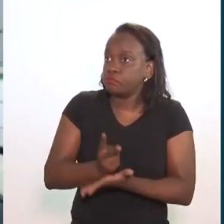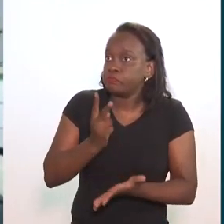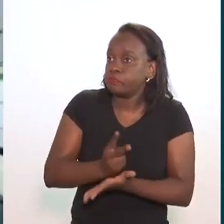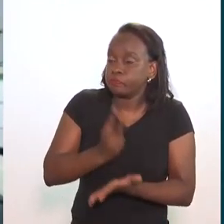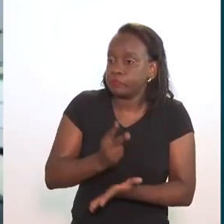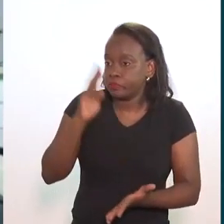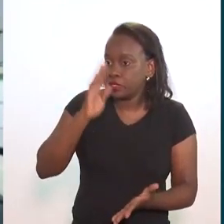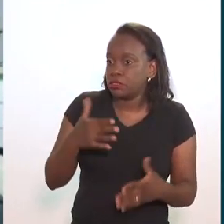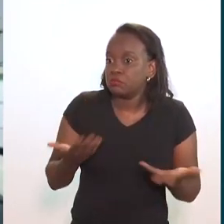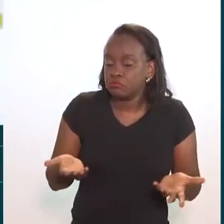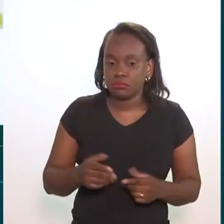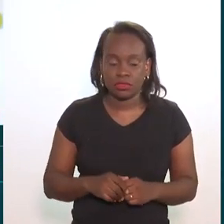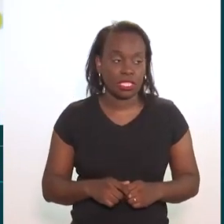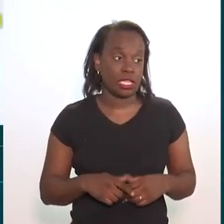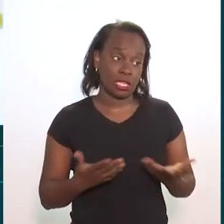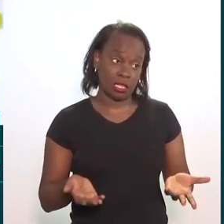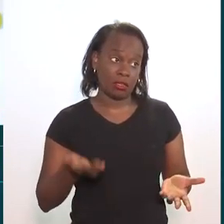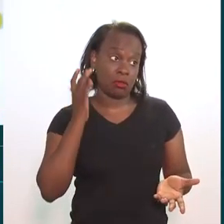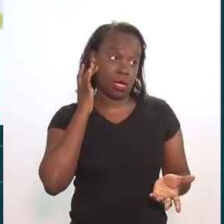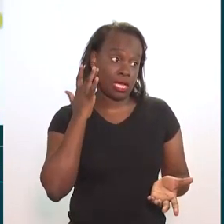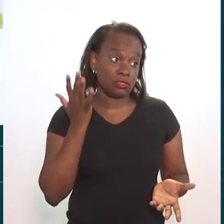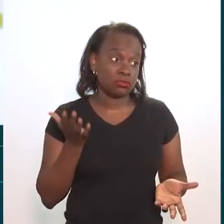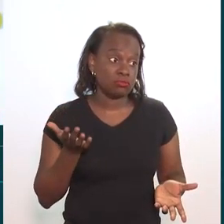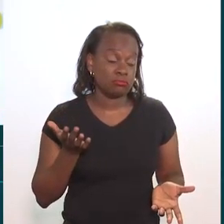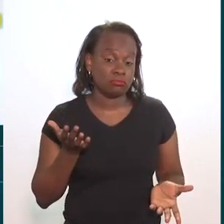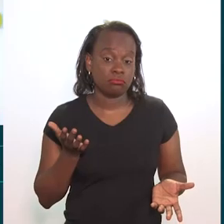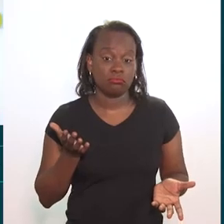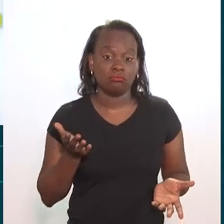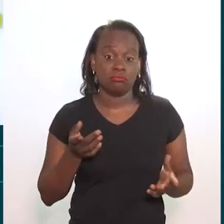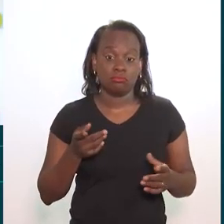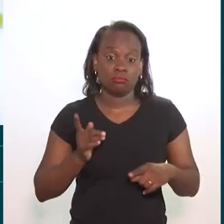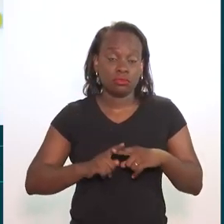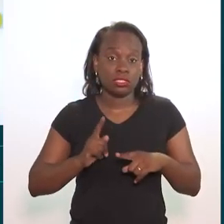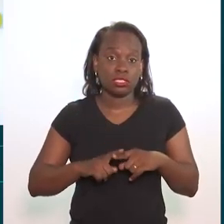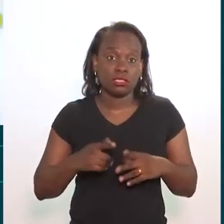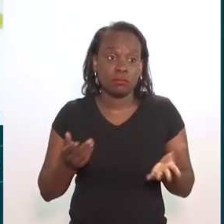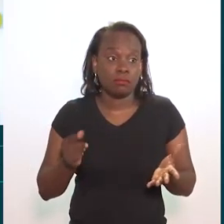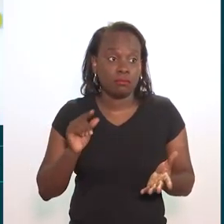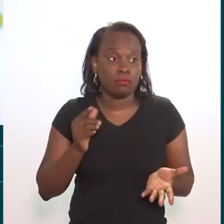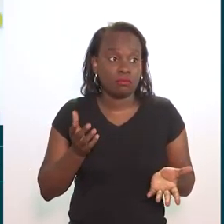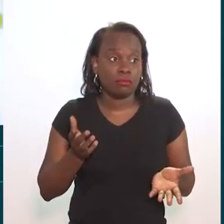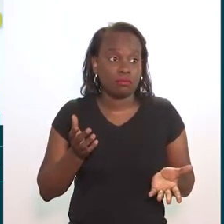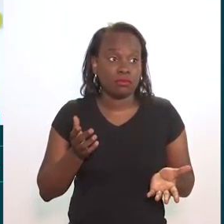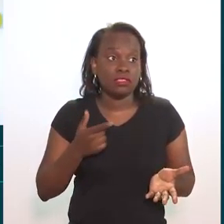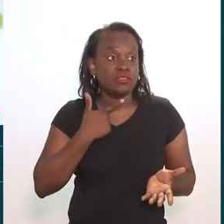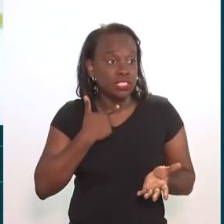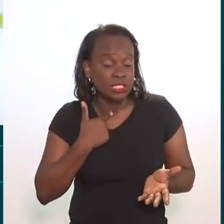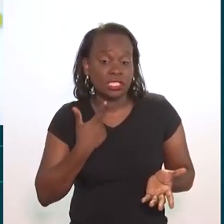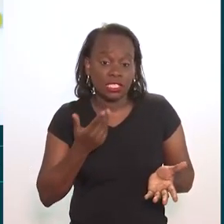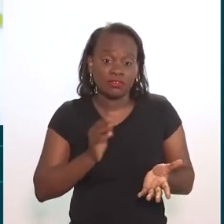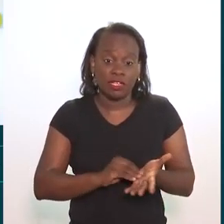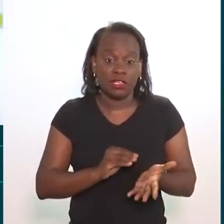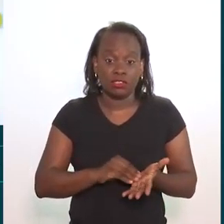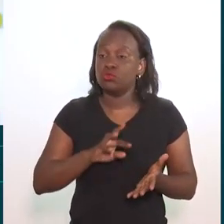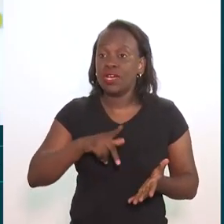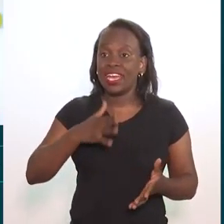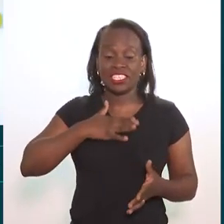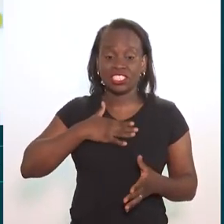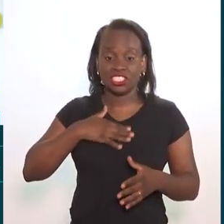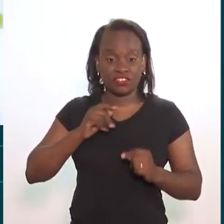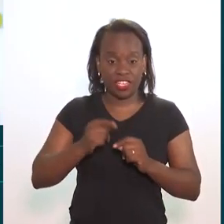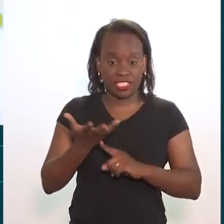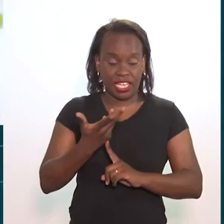desse lugar, entendeu? Bom, acho eu assim, eu acho que falta um pouco também de vontade, cara. Não